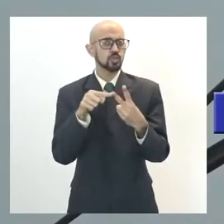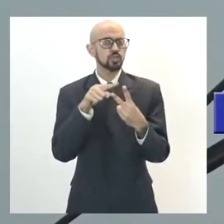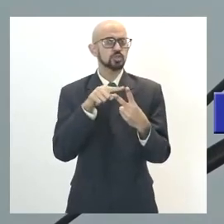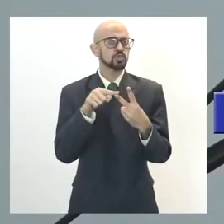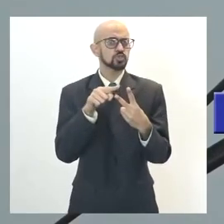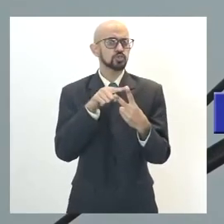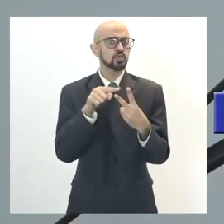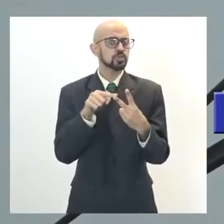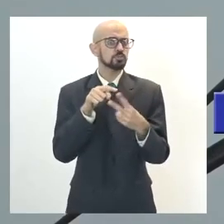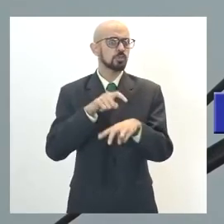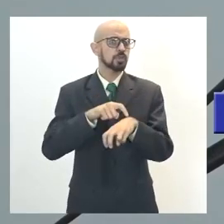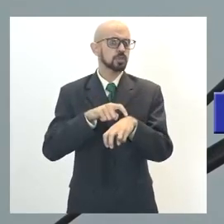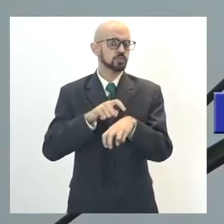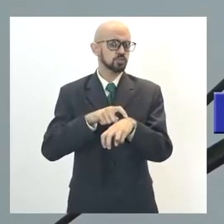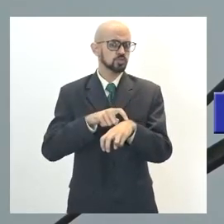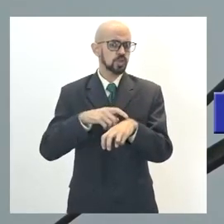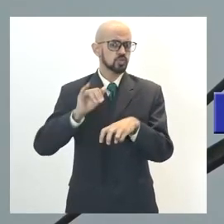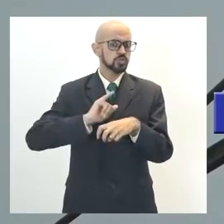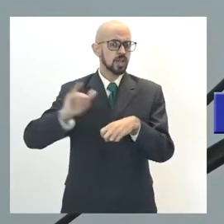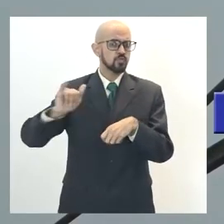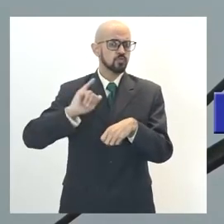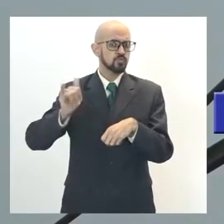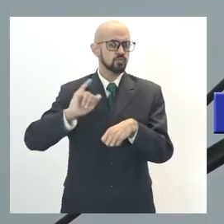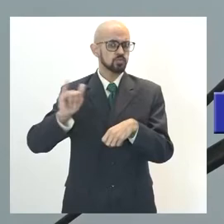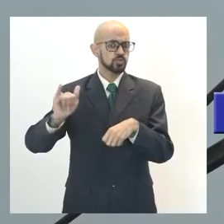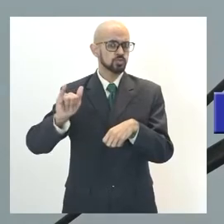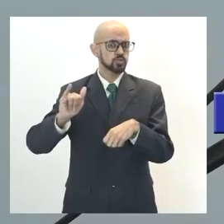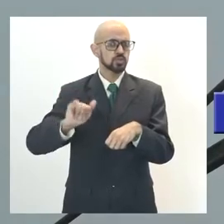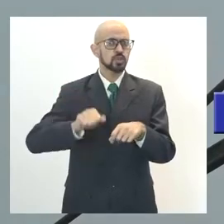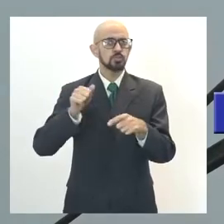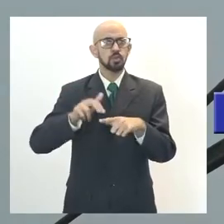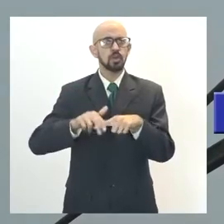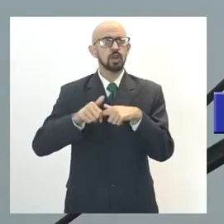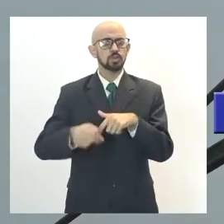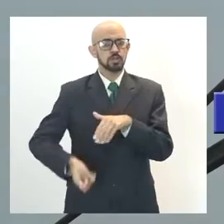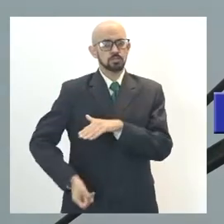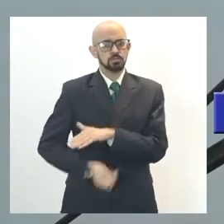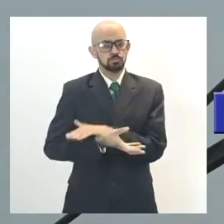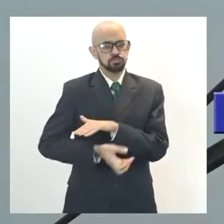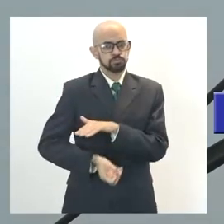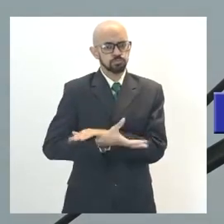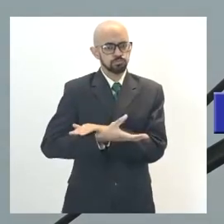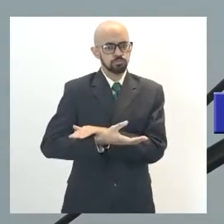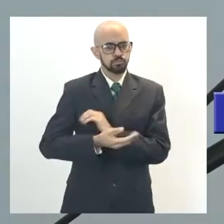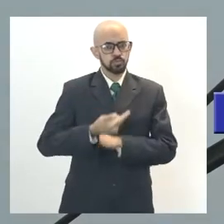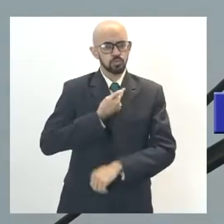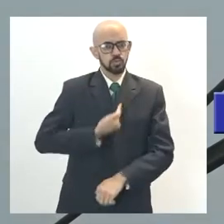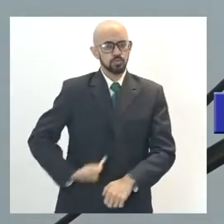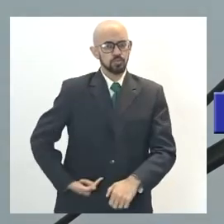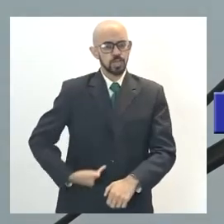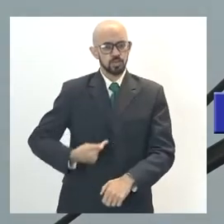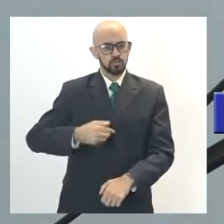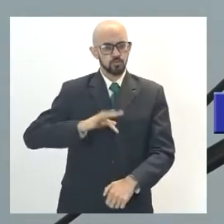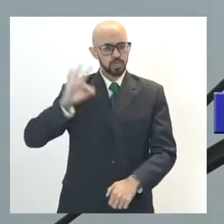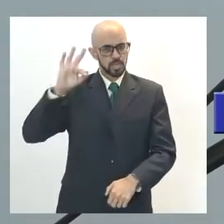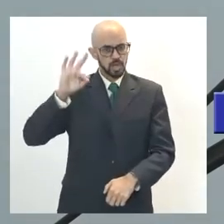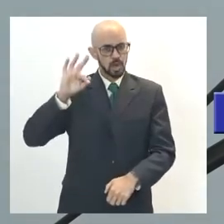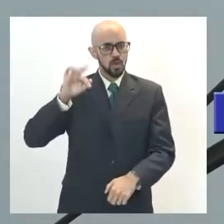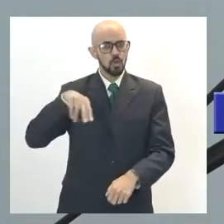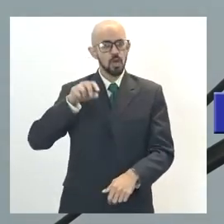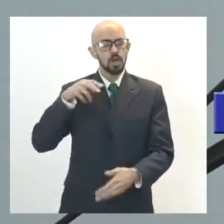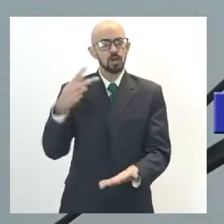as denúncias a respeito dos desvios ocorridos no governo federal foi